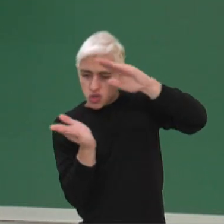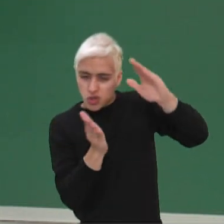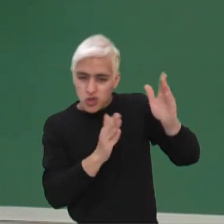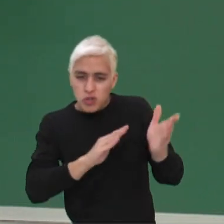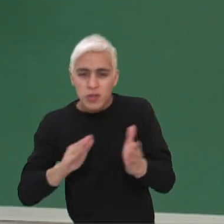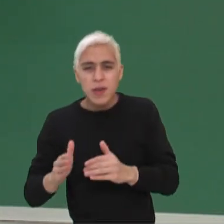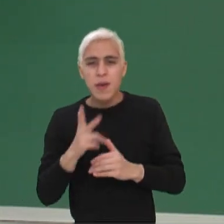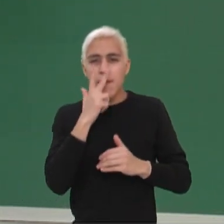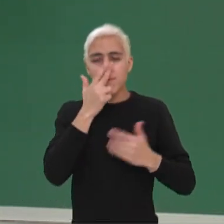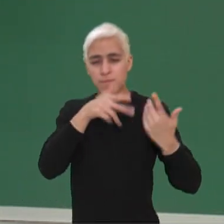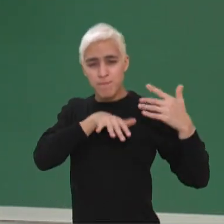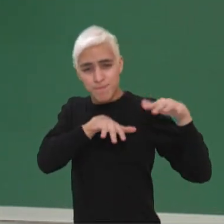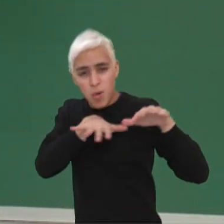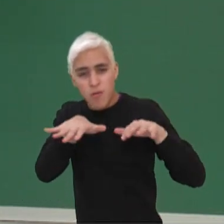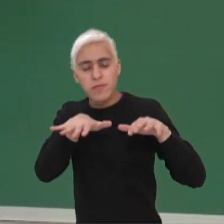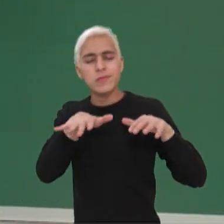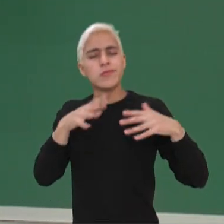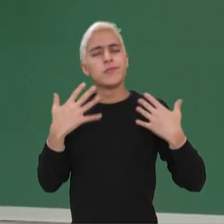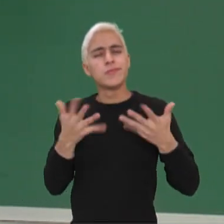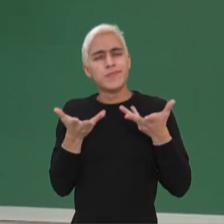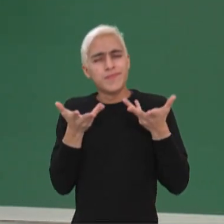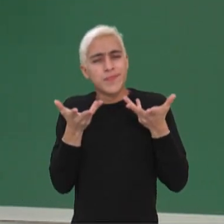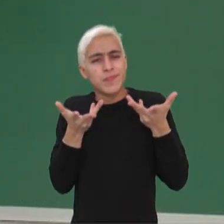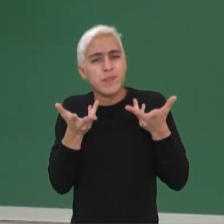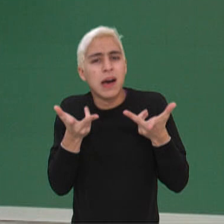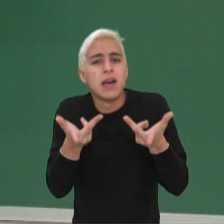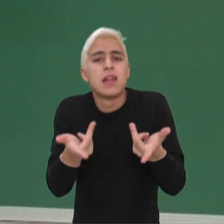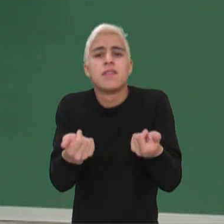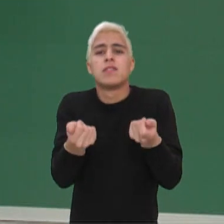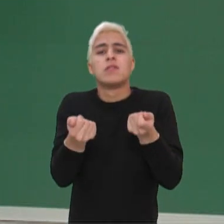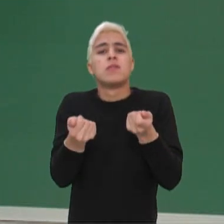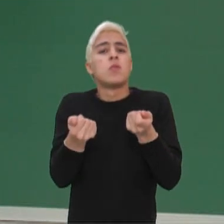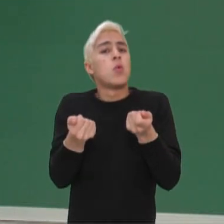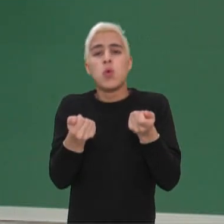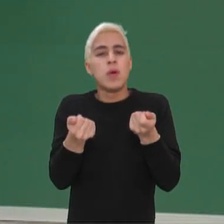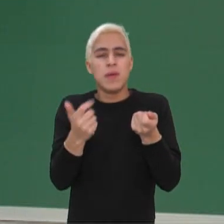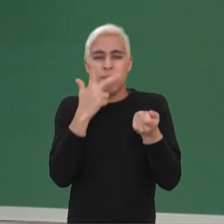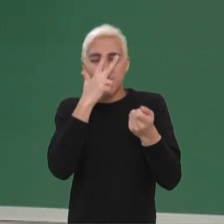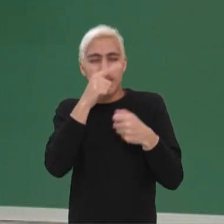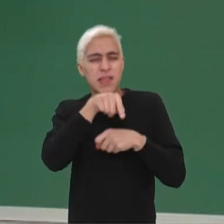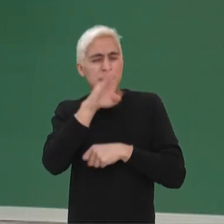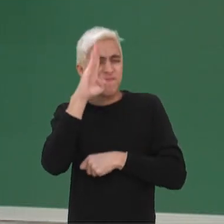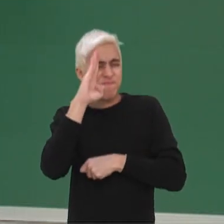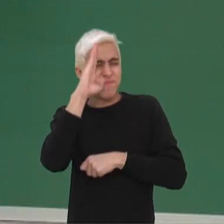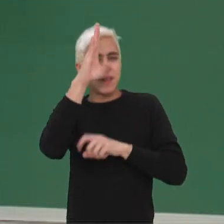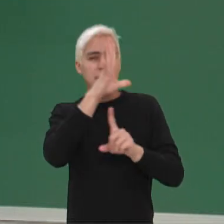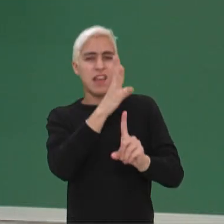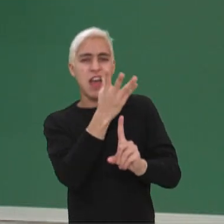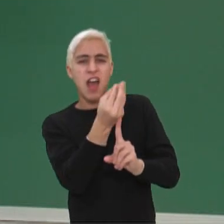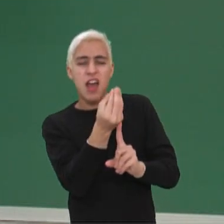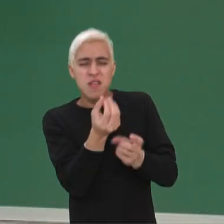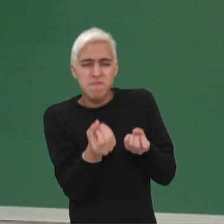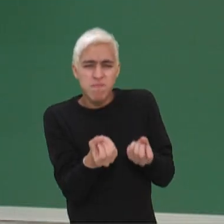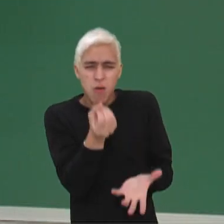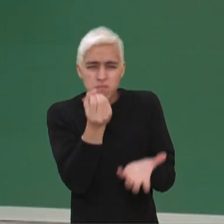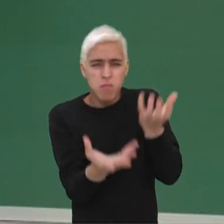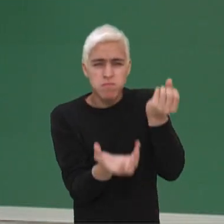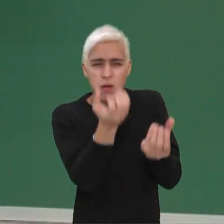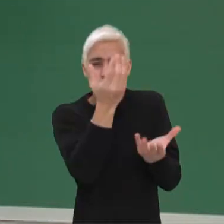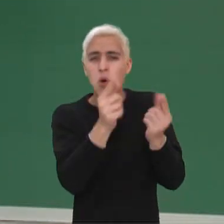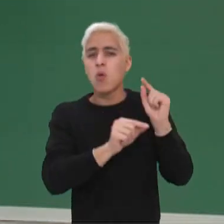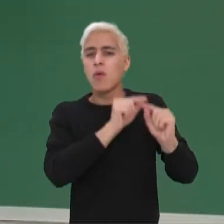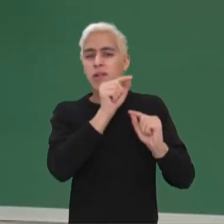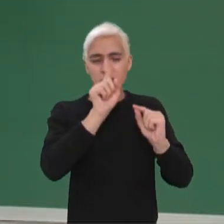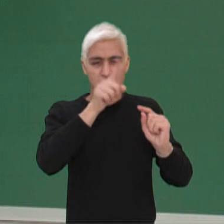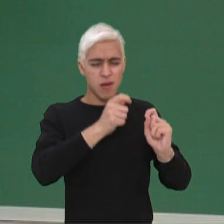têm a conquista do movimento e isso é fantástico. O carro-chefe da arte grega é, em primeira escala, a